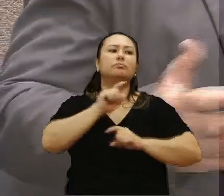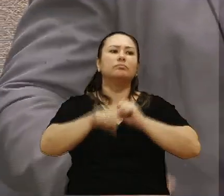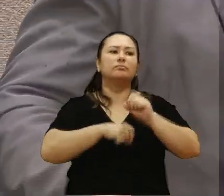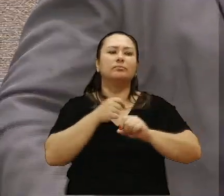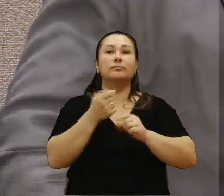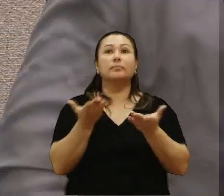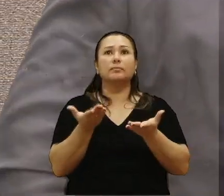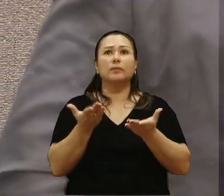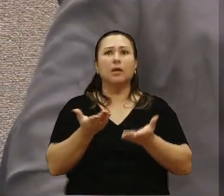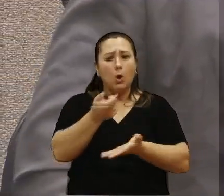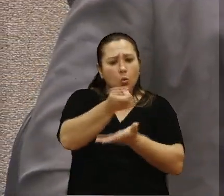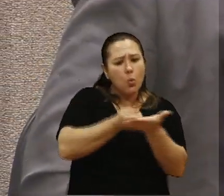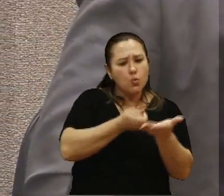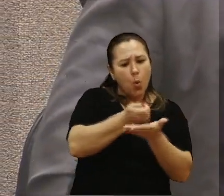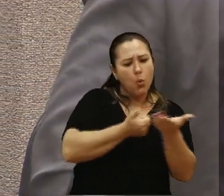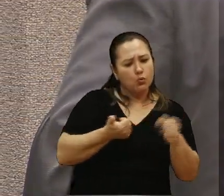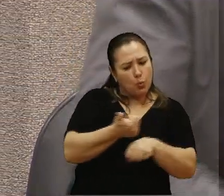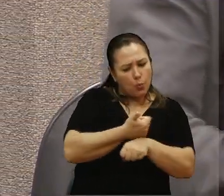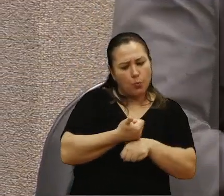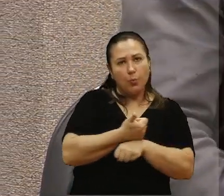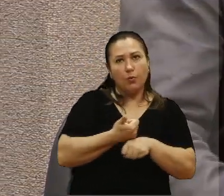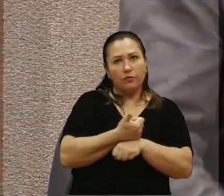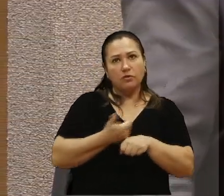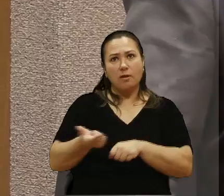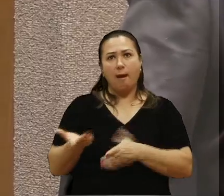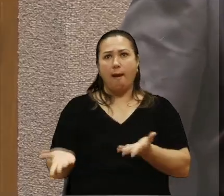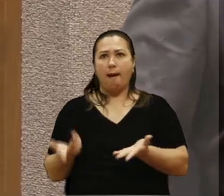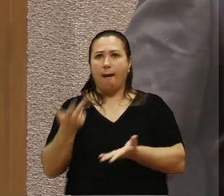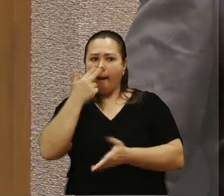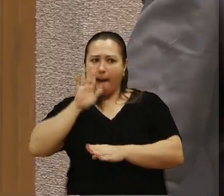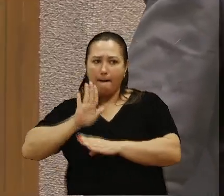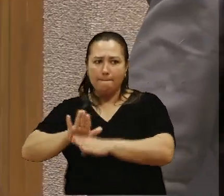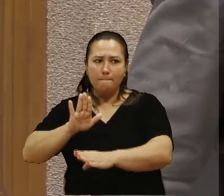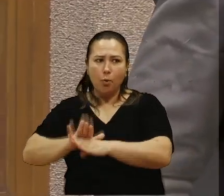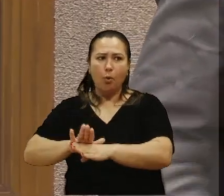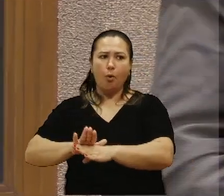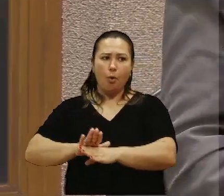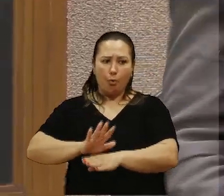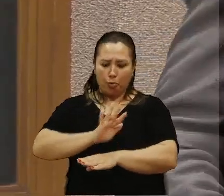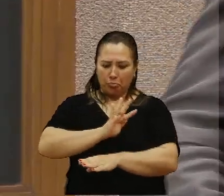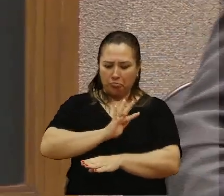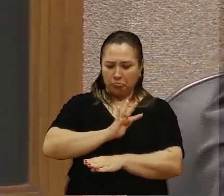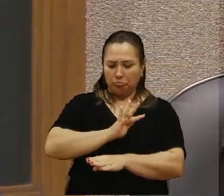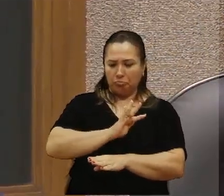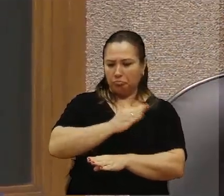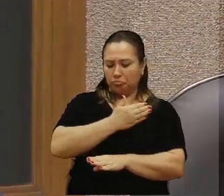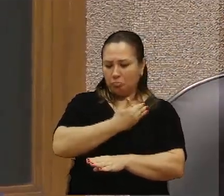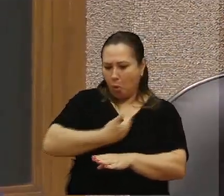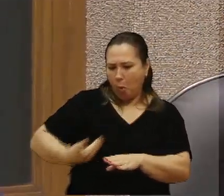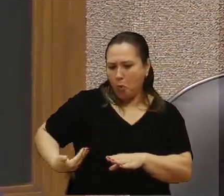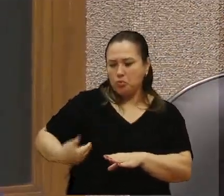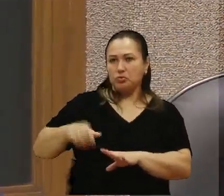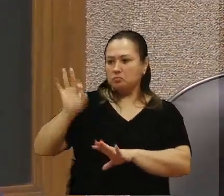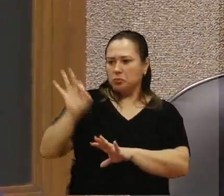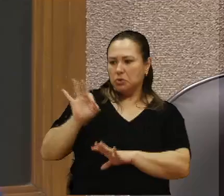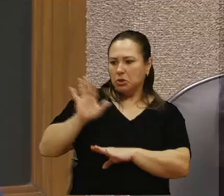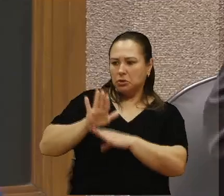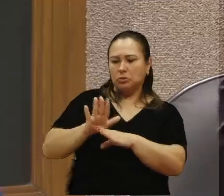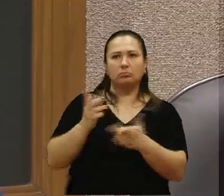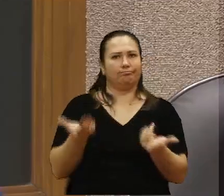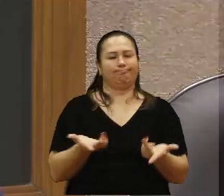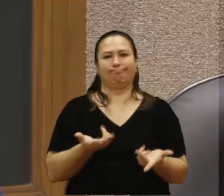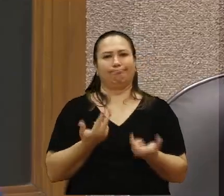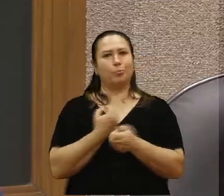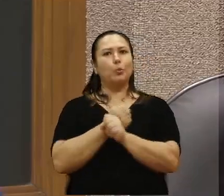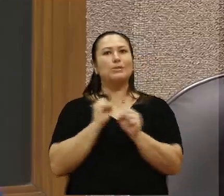Com cursos profissionalizantes, com bolsas. E não é possível que os empresários de uma região não